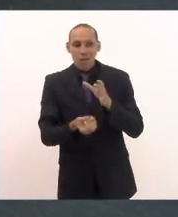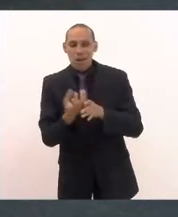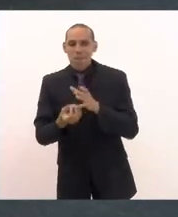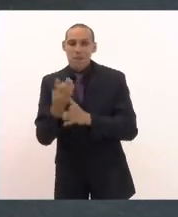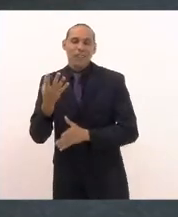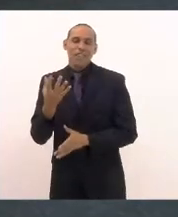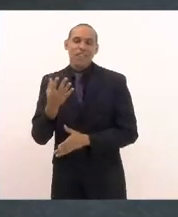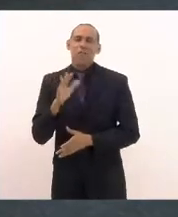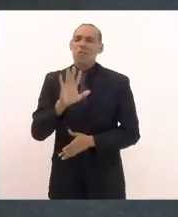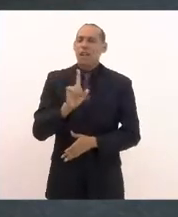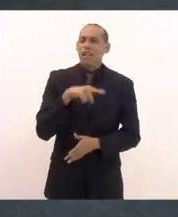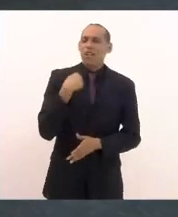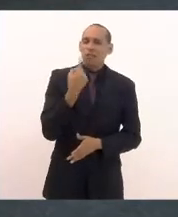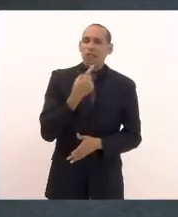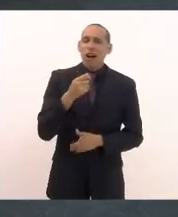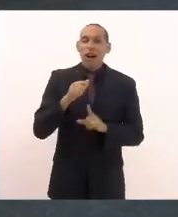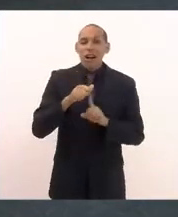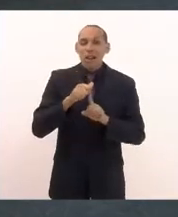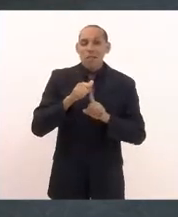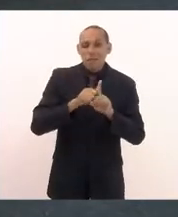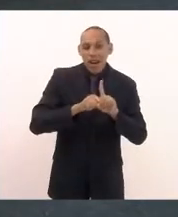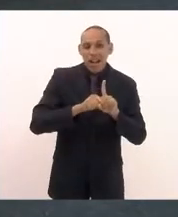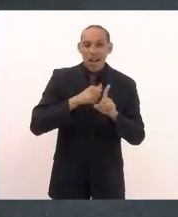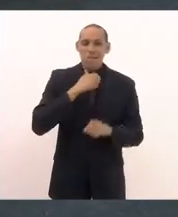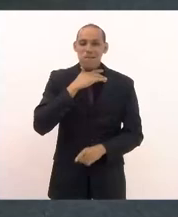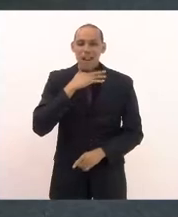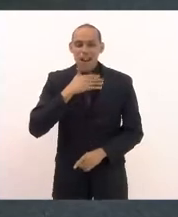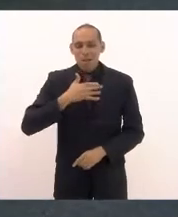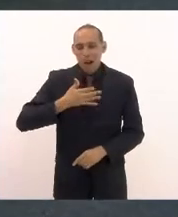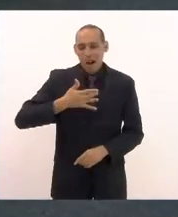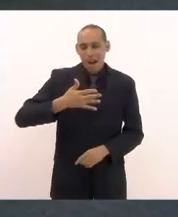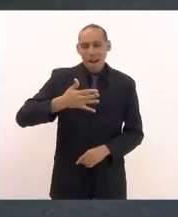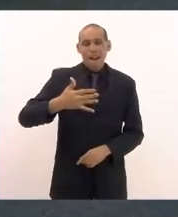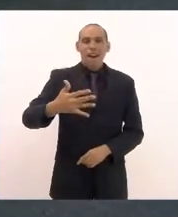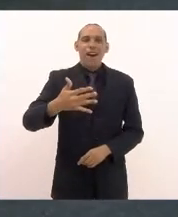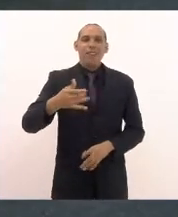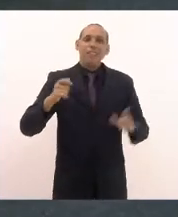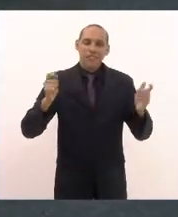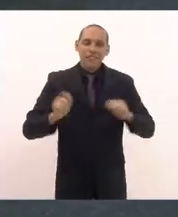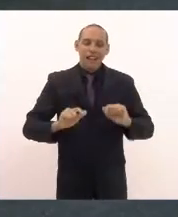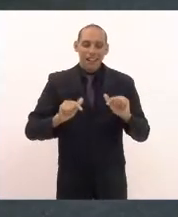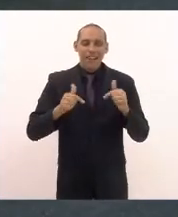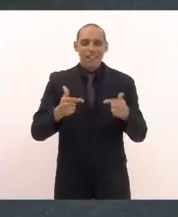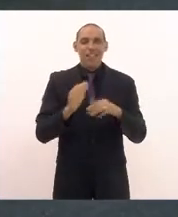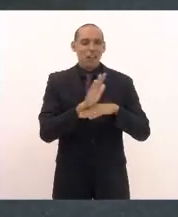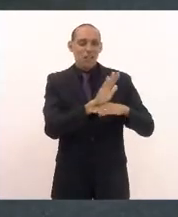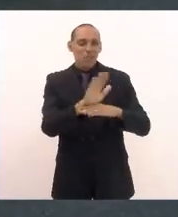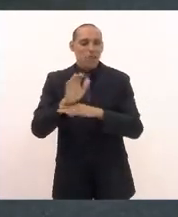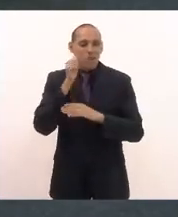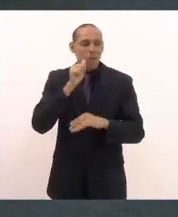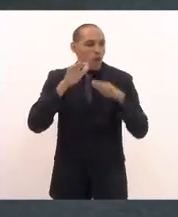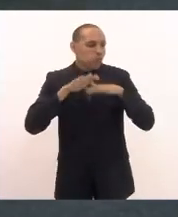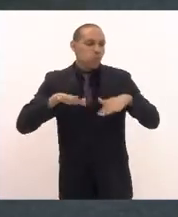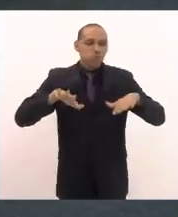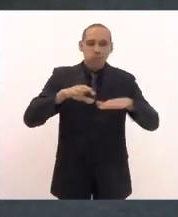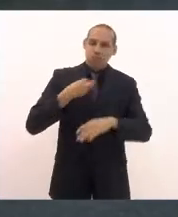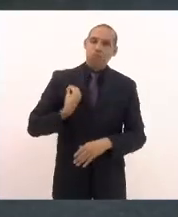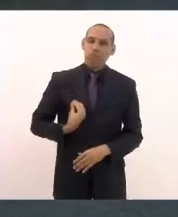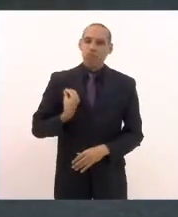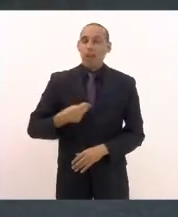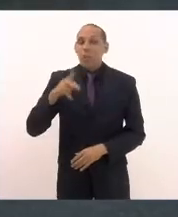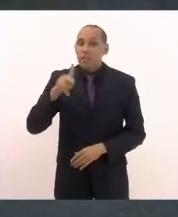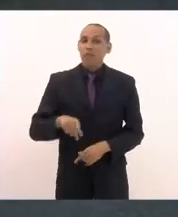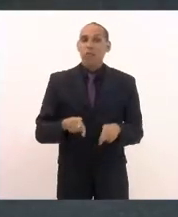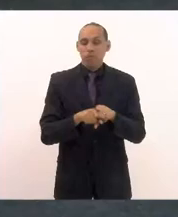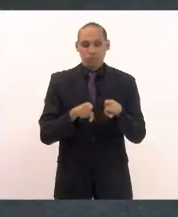no decorrer do mês de março, fazer essa ação tão importante para a vida das nossas mulheres. Senhora presidenta,